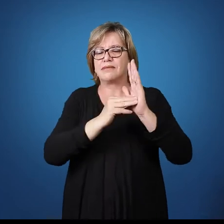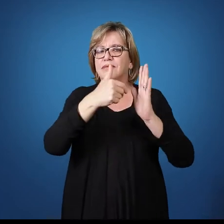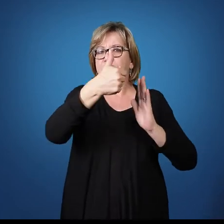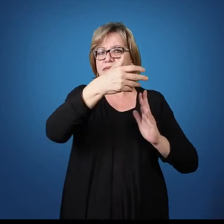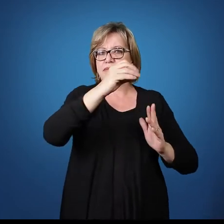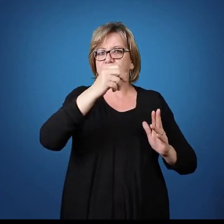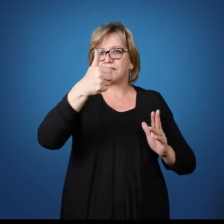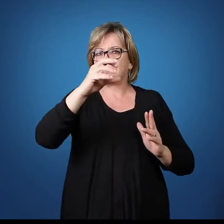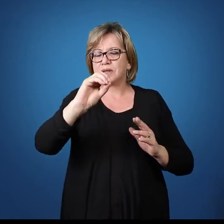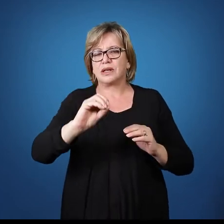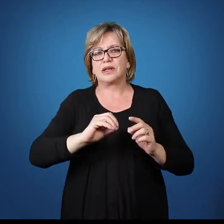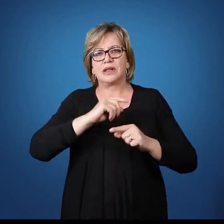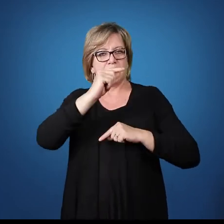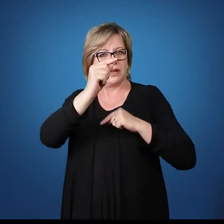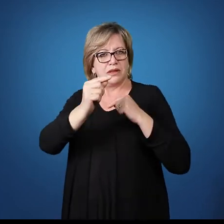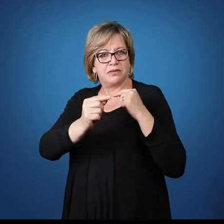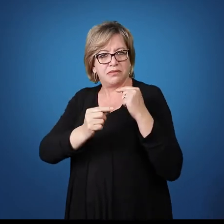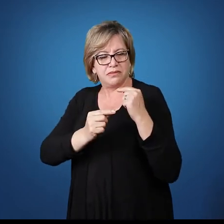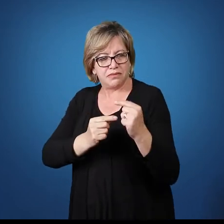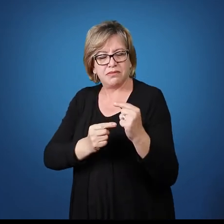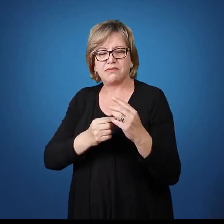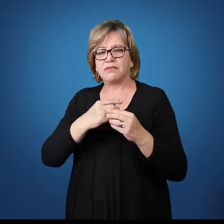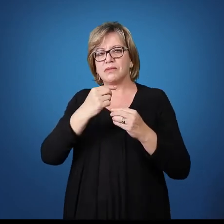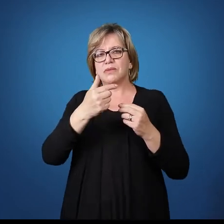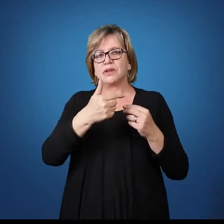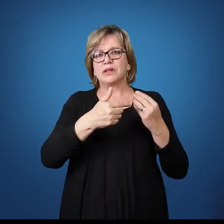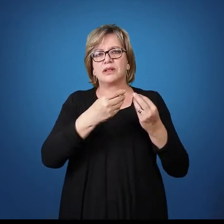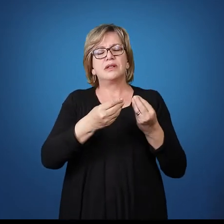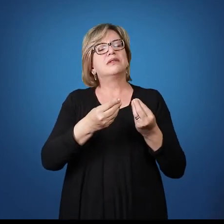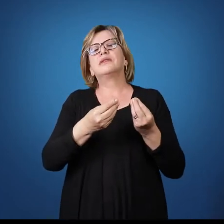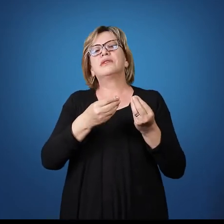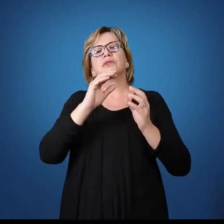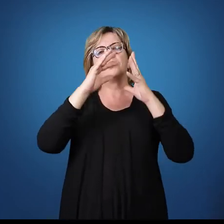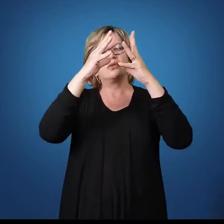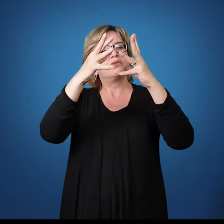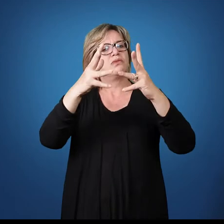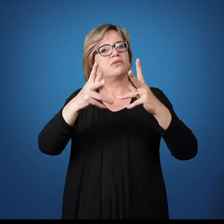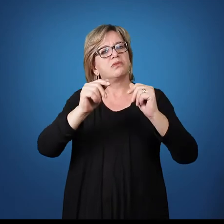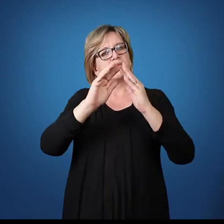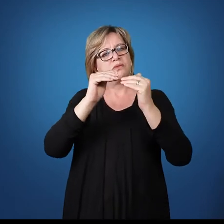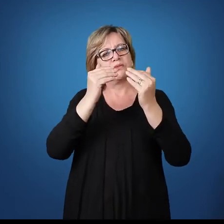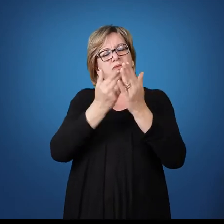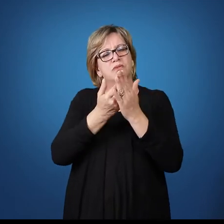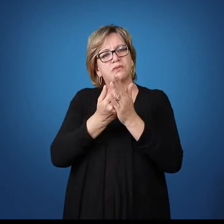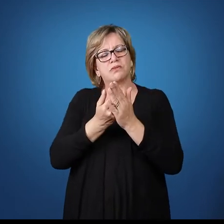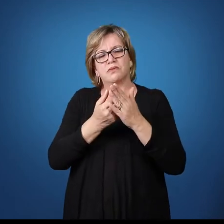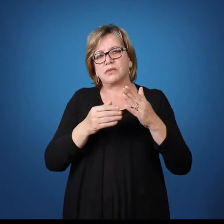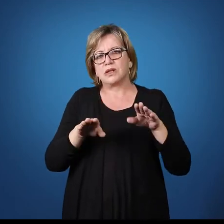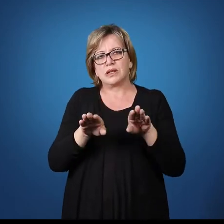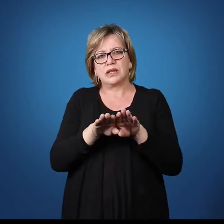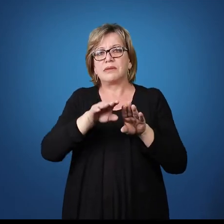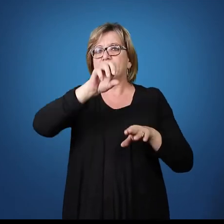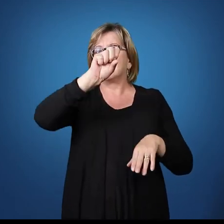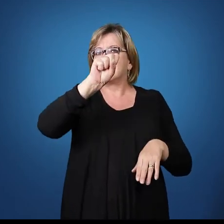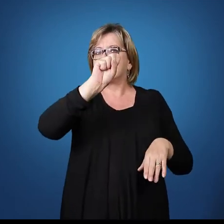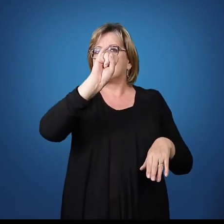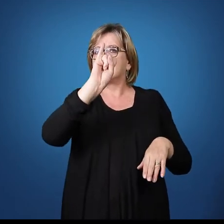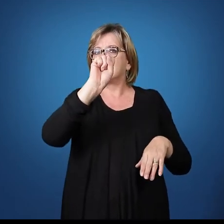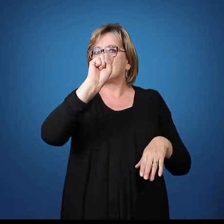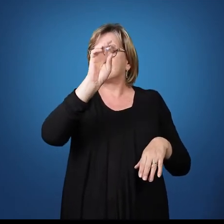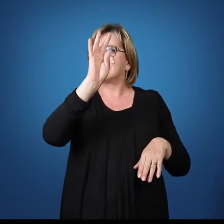2010. A partir dessa data, né, deste ano, de 2010, todas as escolas e os sistemas já deveriam